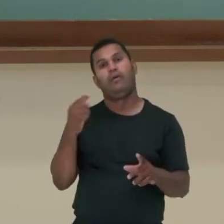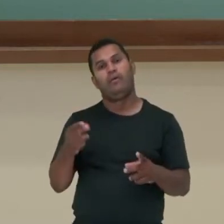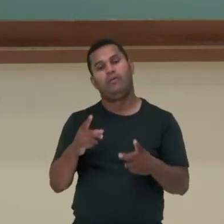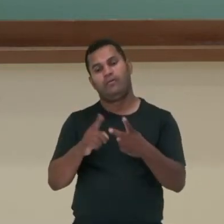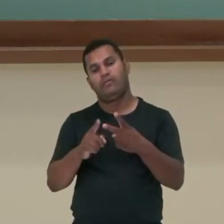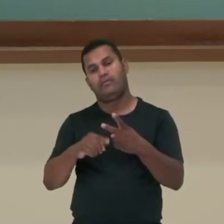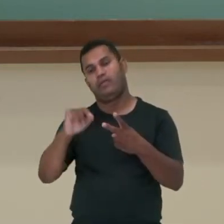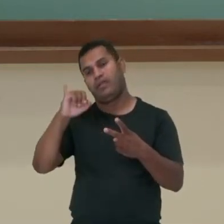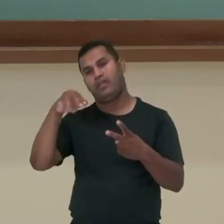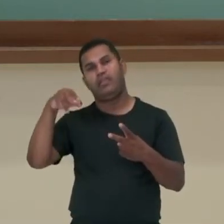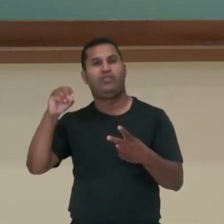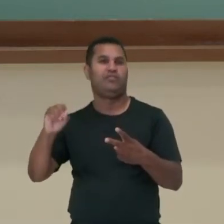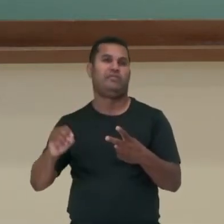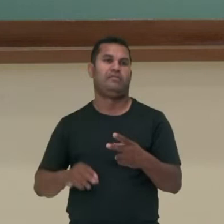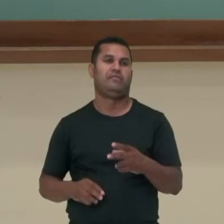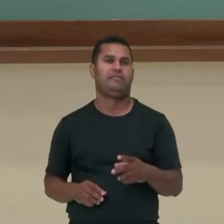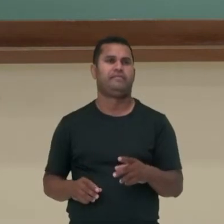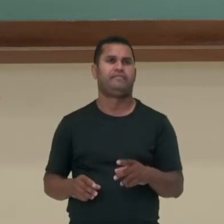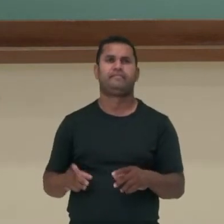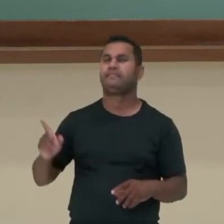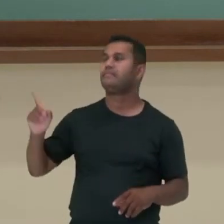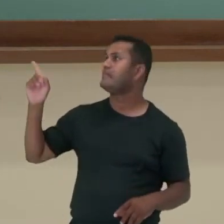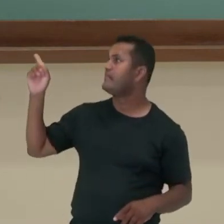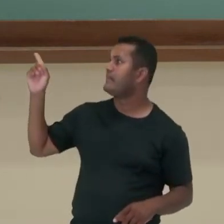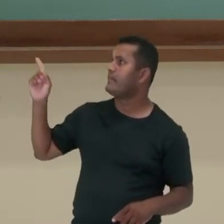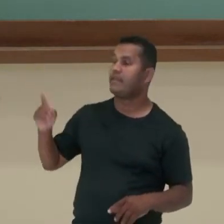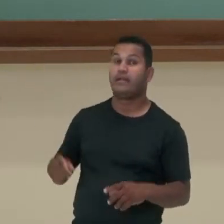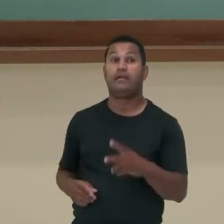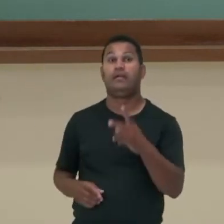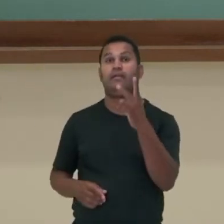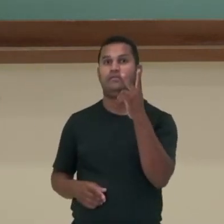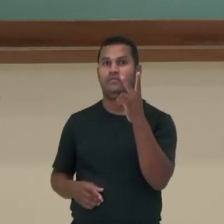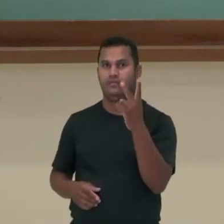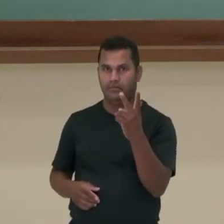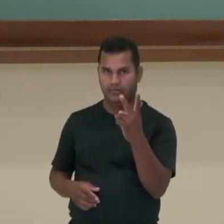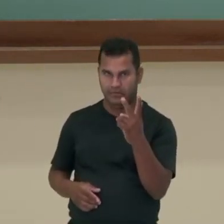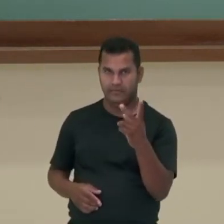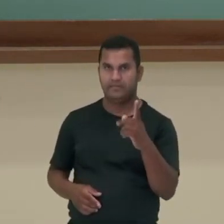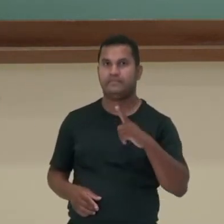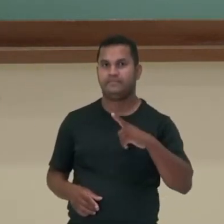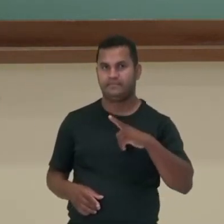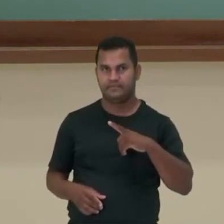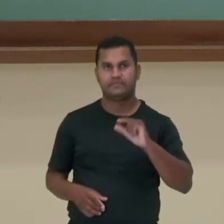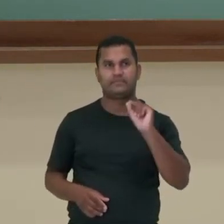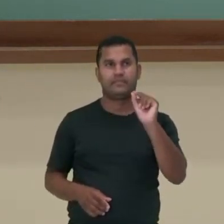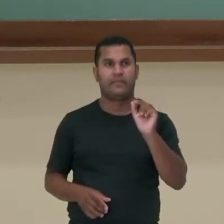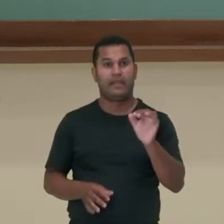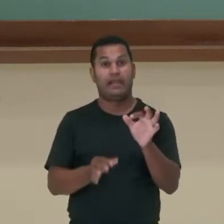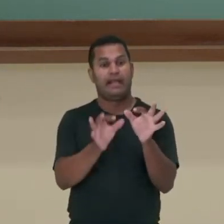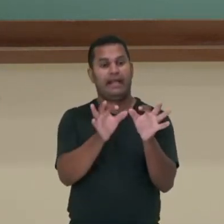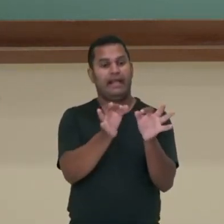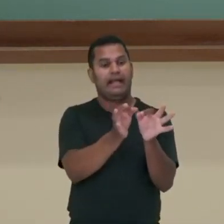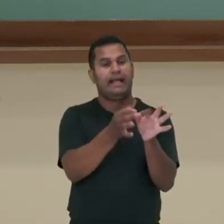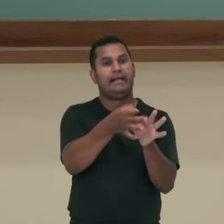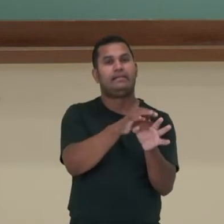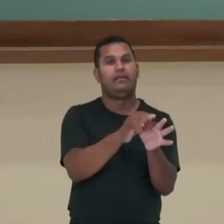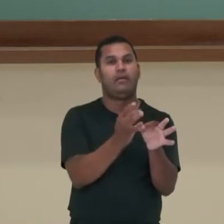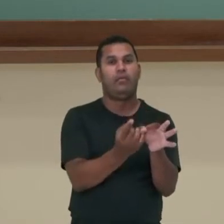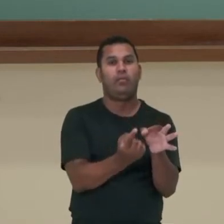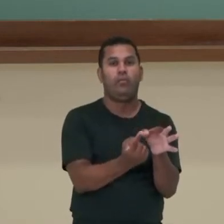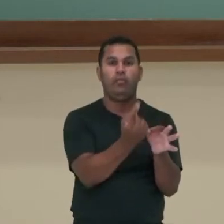Quanto à organização celular, os organismos podem ser unicelulares, ou quando tem uma única célula,